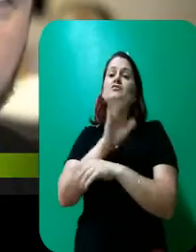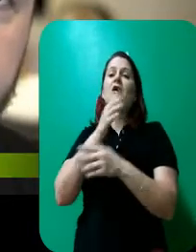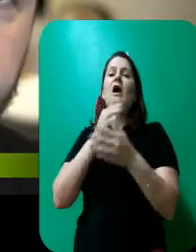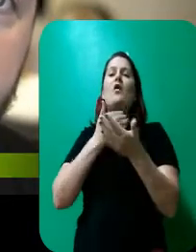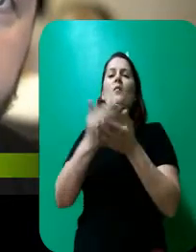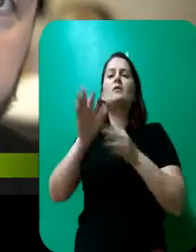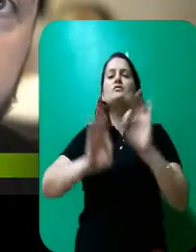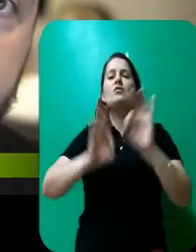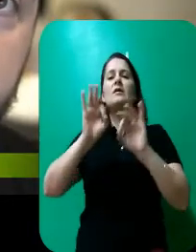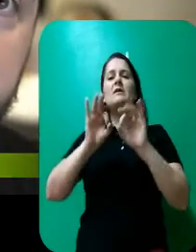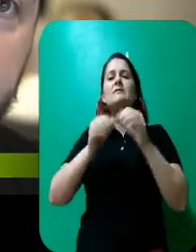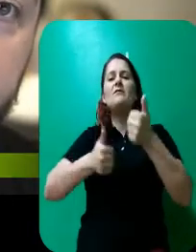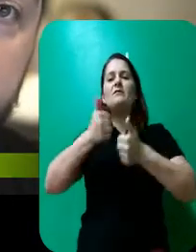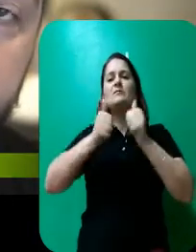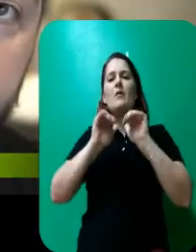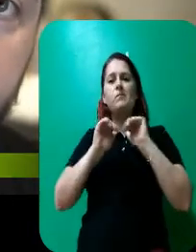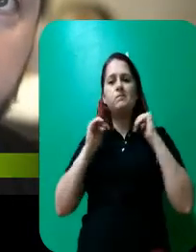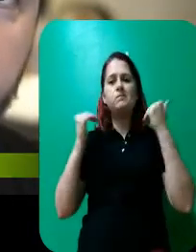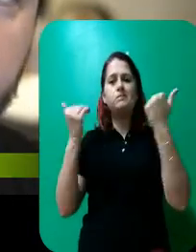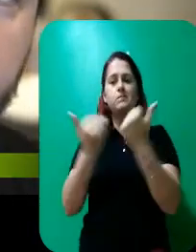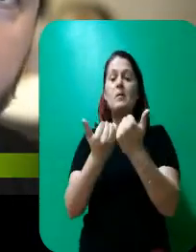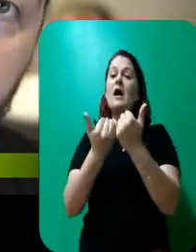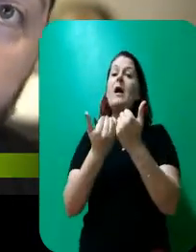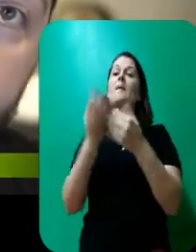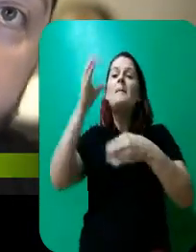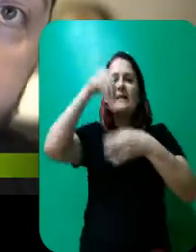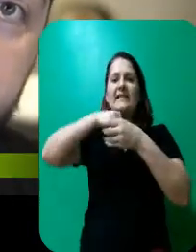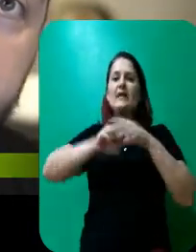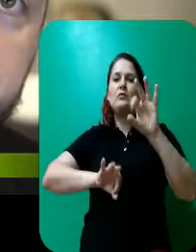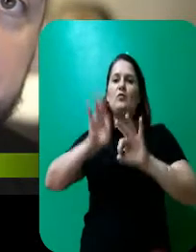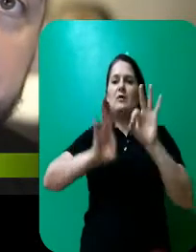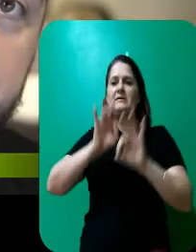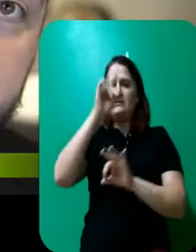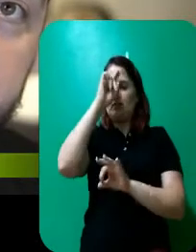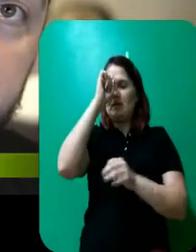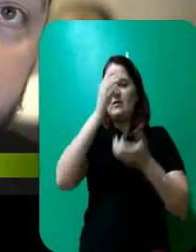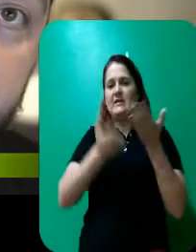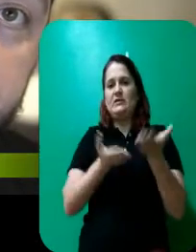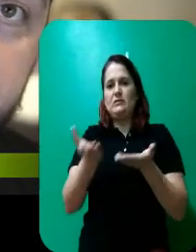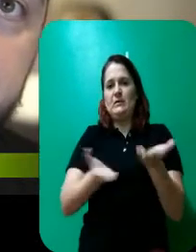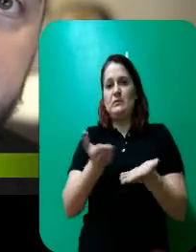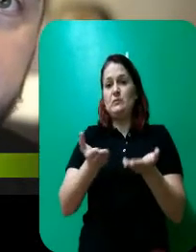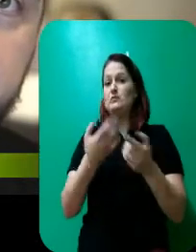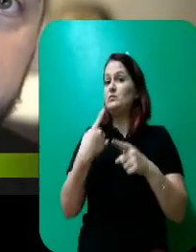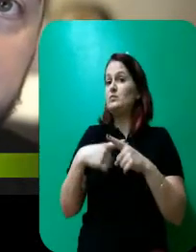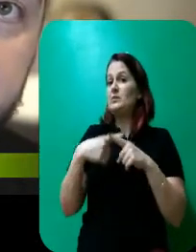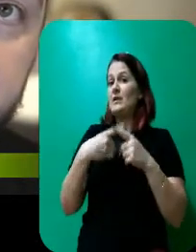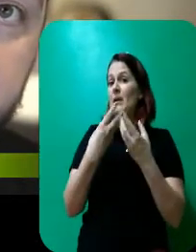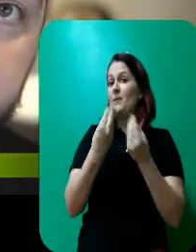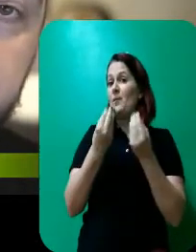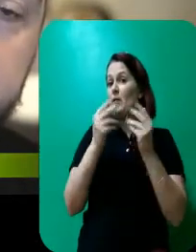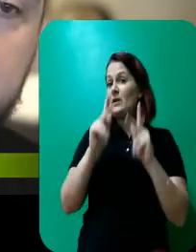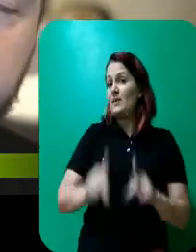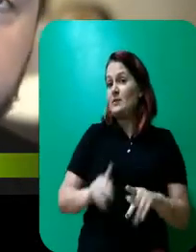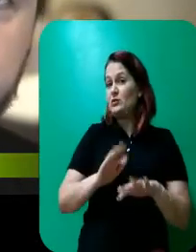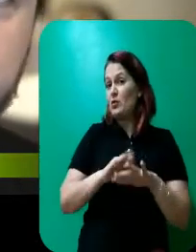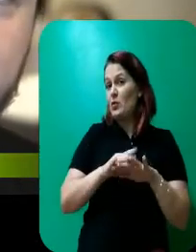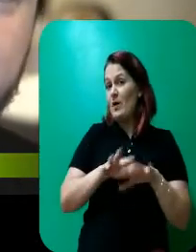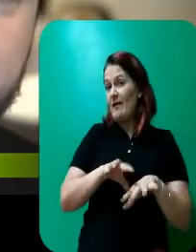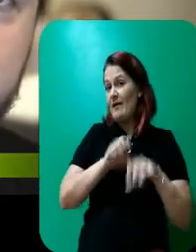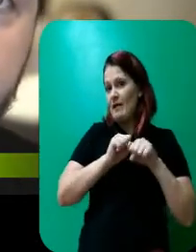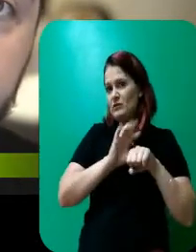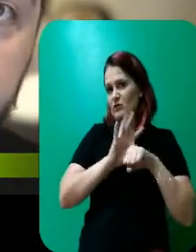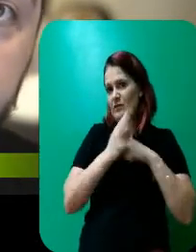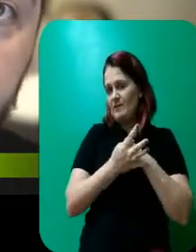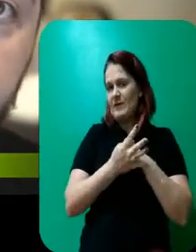Uma grande parte das pessoas que pegam o vírus não morre, mas precisa de internação, precisa de hospitalização. Então a gente já